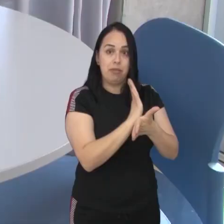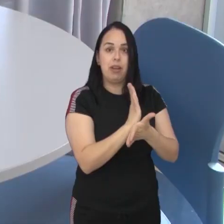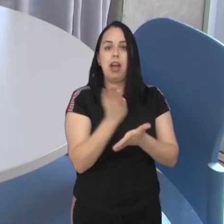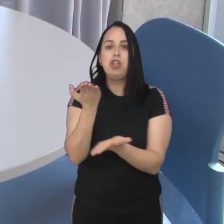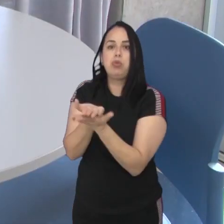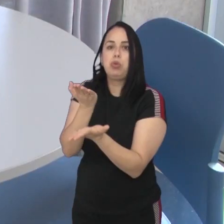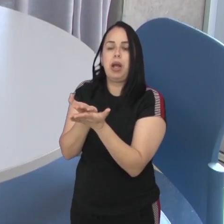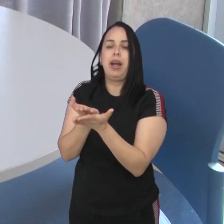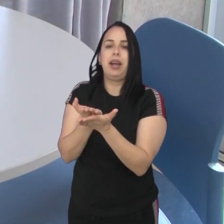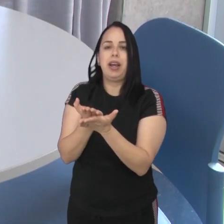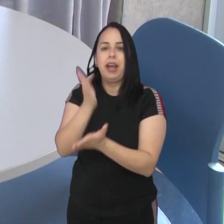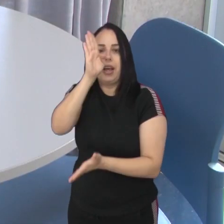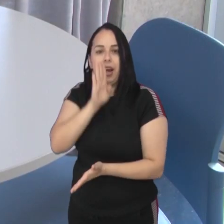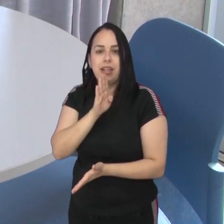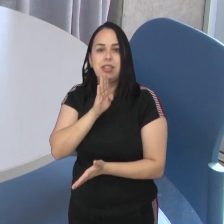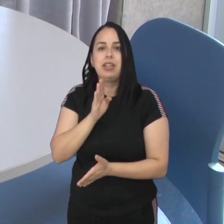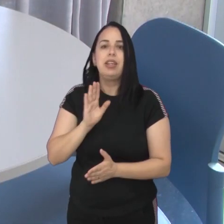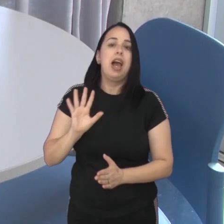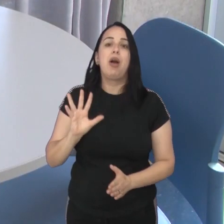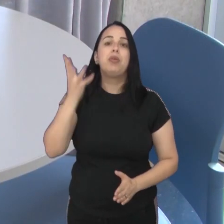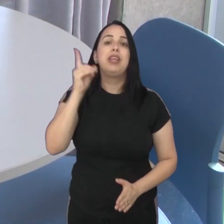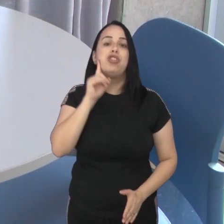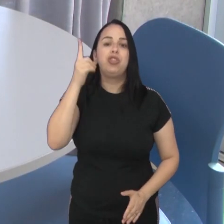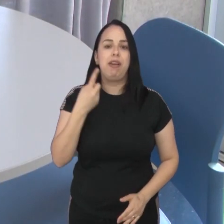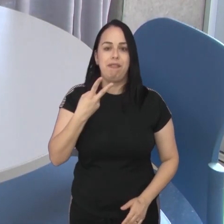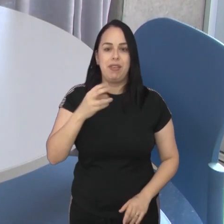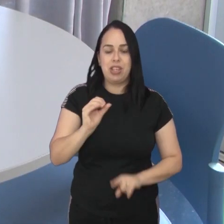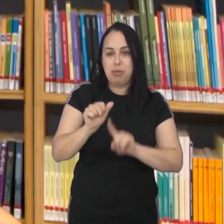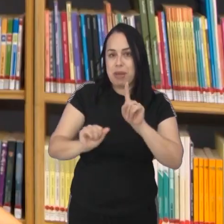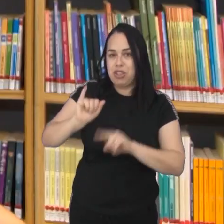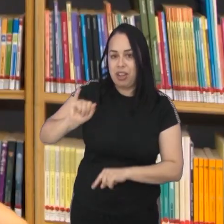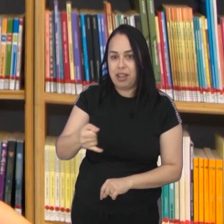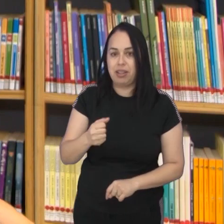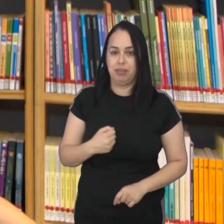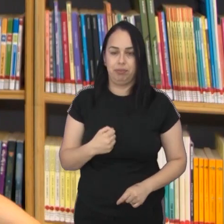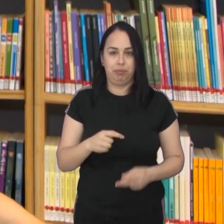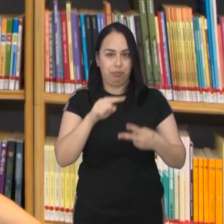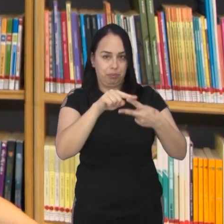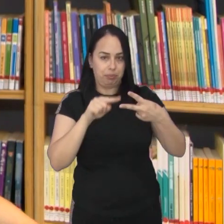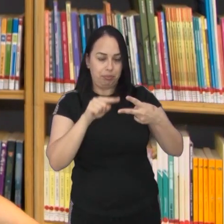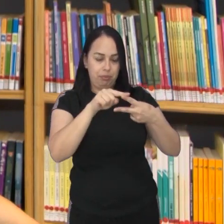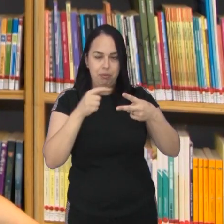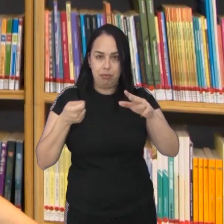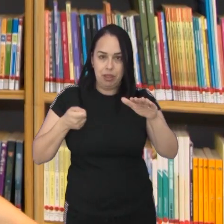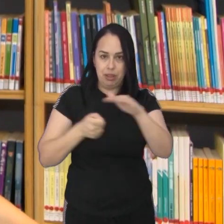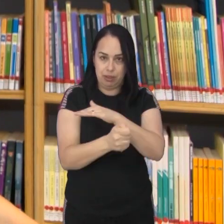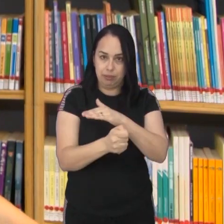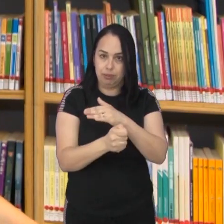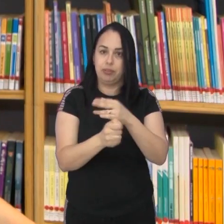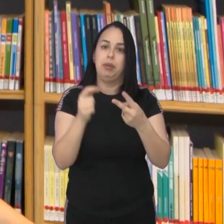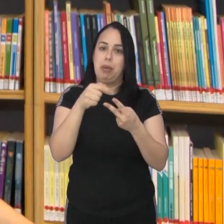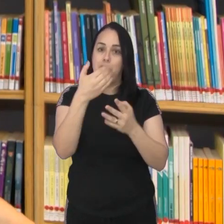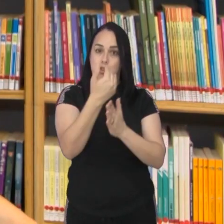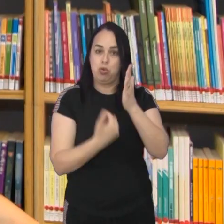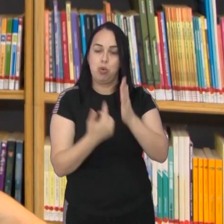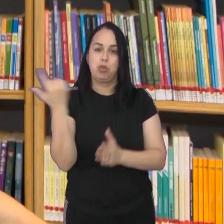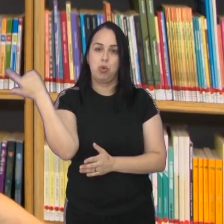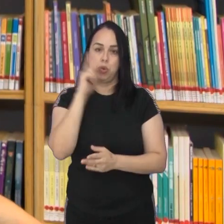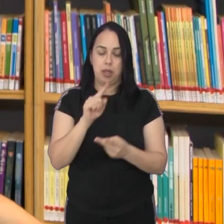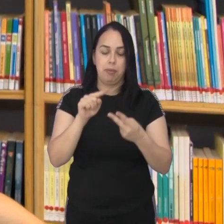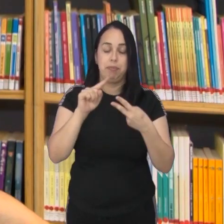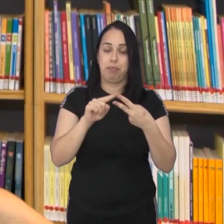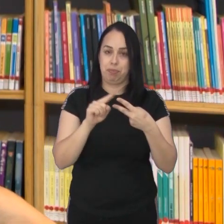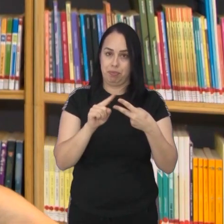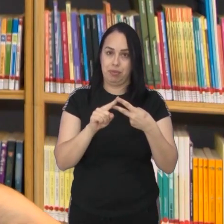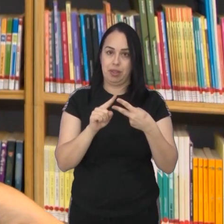graça. Esse ano o exame acontece no dia 20 de janeiro. No pré-vestibular, nós temos duas formas de ingresso num programa